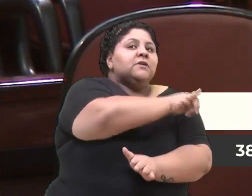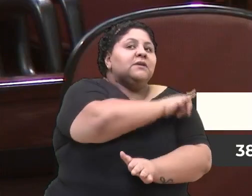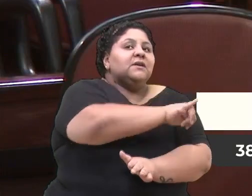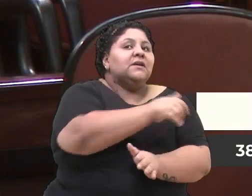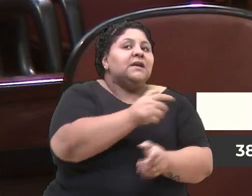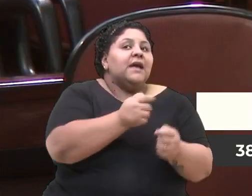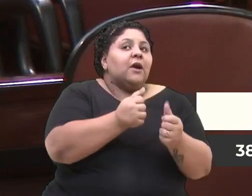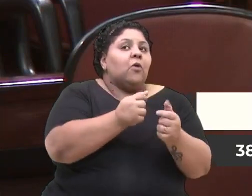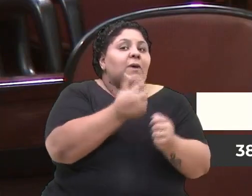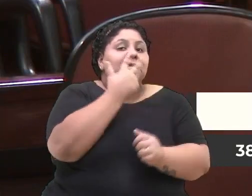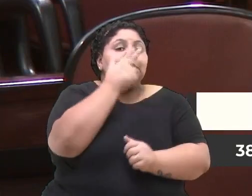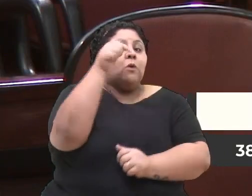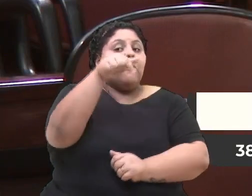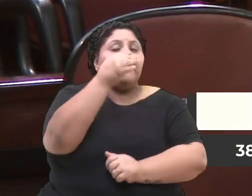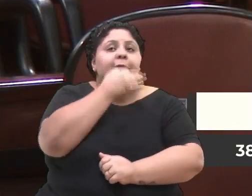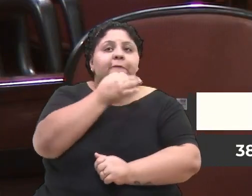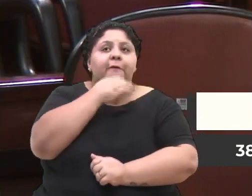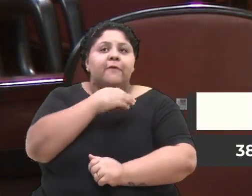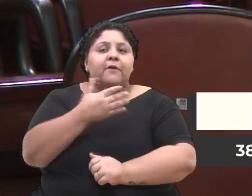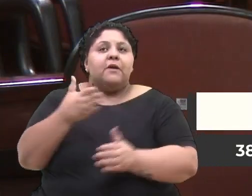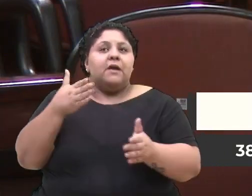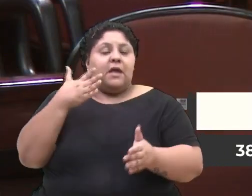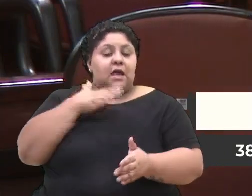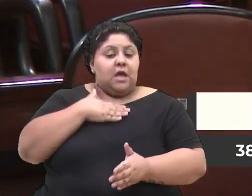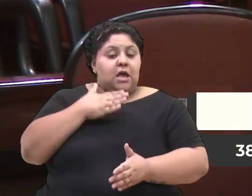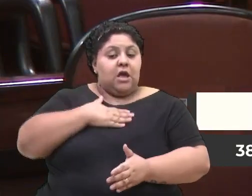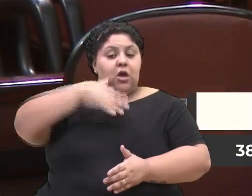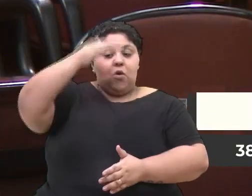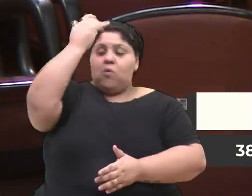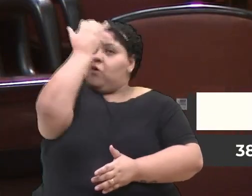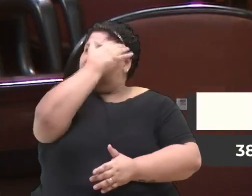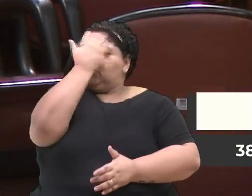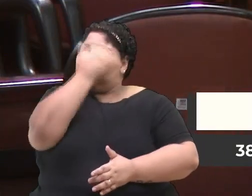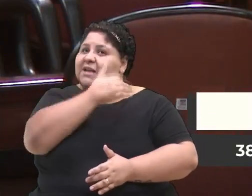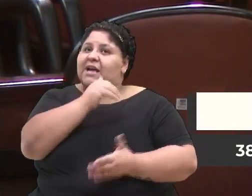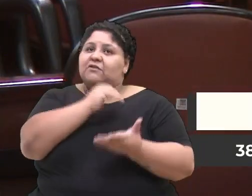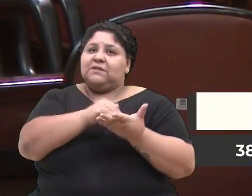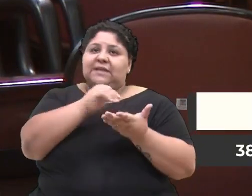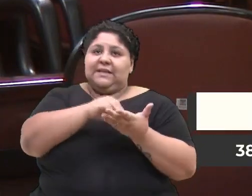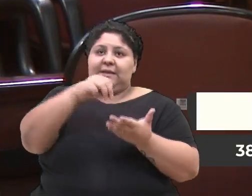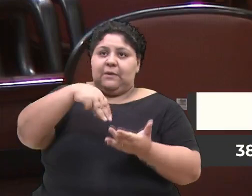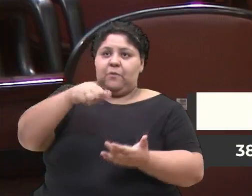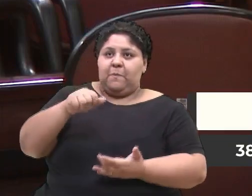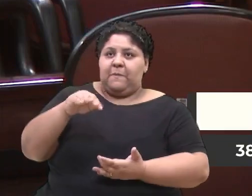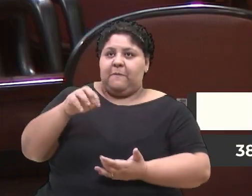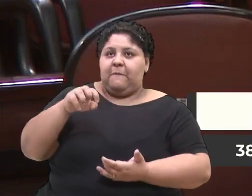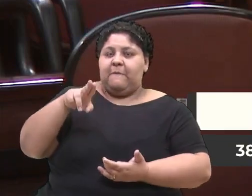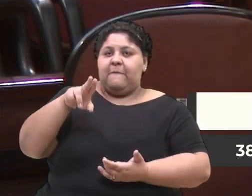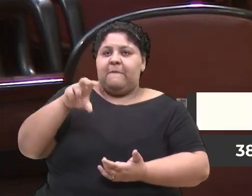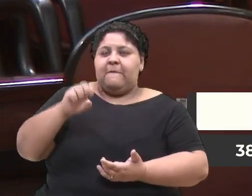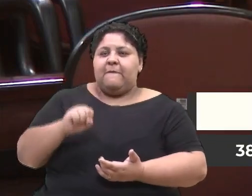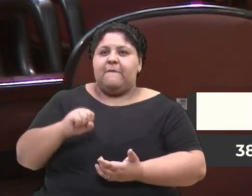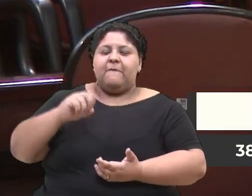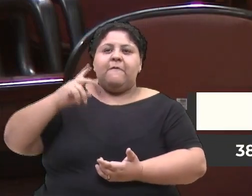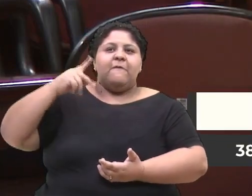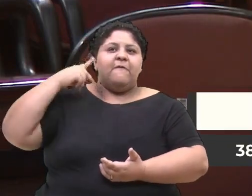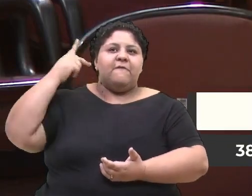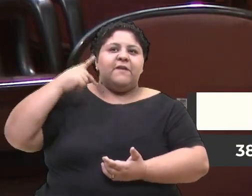Sul. Eu, prefeita de Ló, e o secretário Matheus. E a vereadora Tatiane